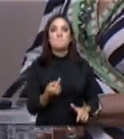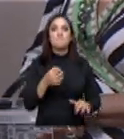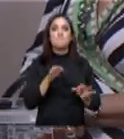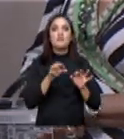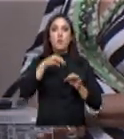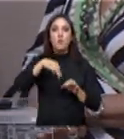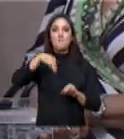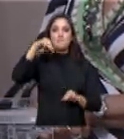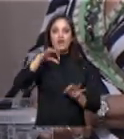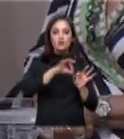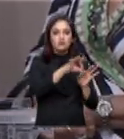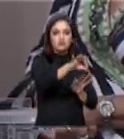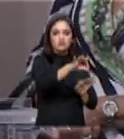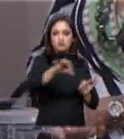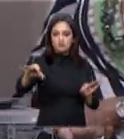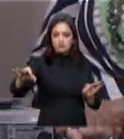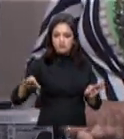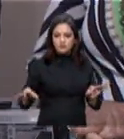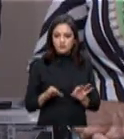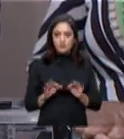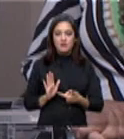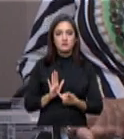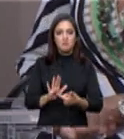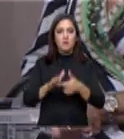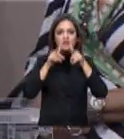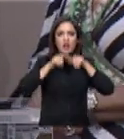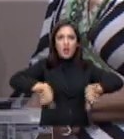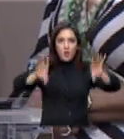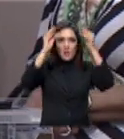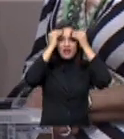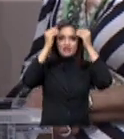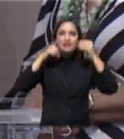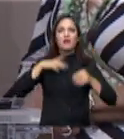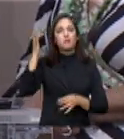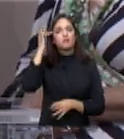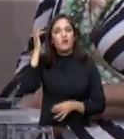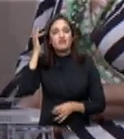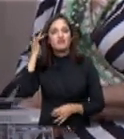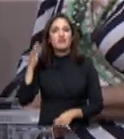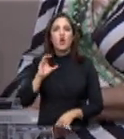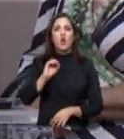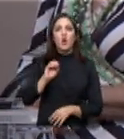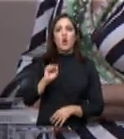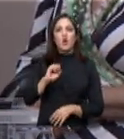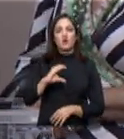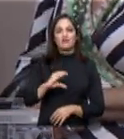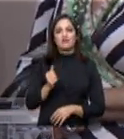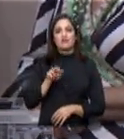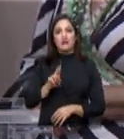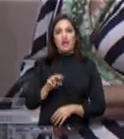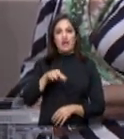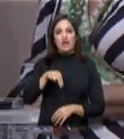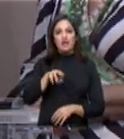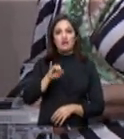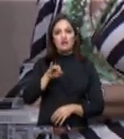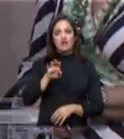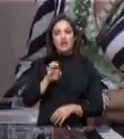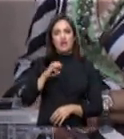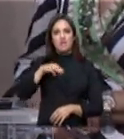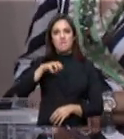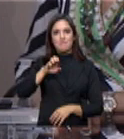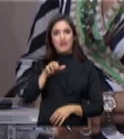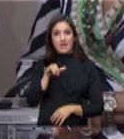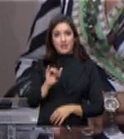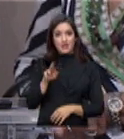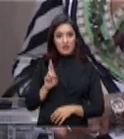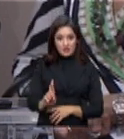que, contudo, se descaracterizasse a linguagem modernista de Oscar Niemeyer e a estrutura original do Palácio,